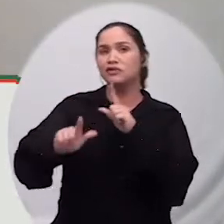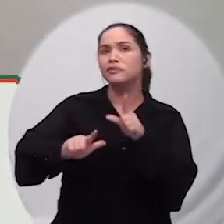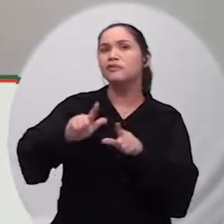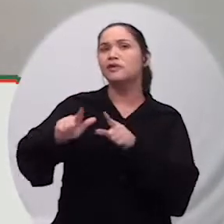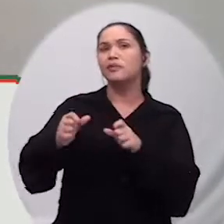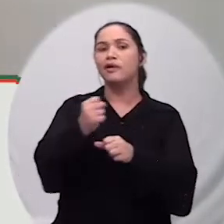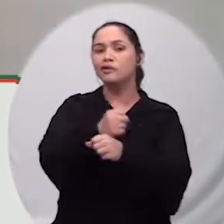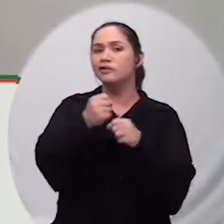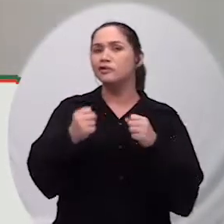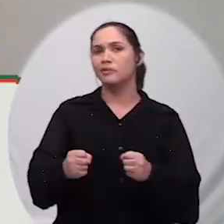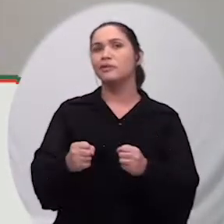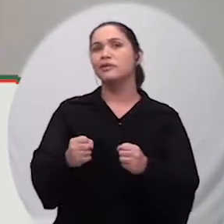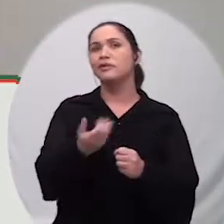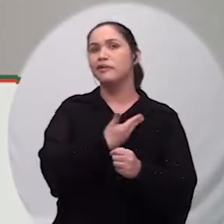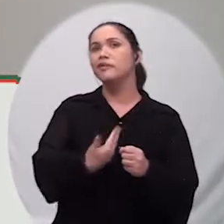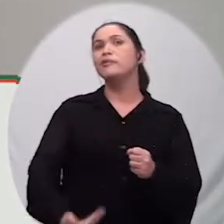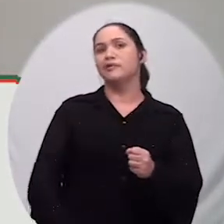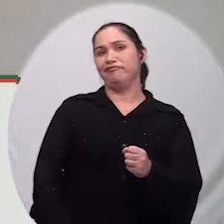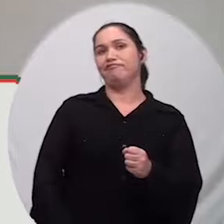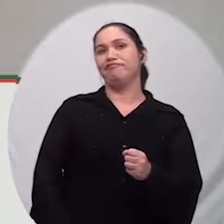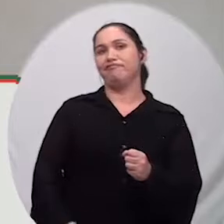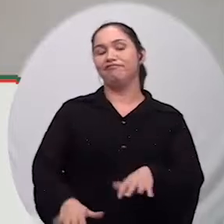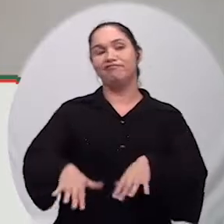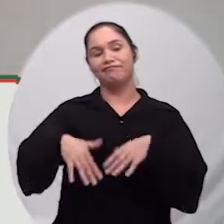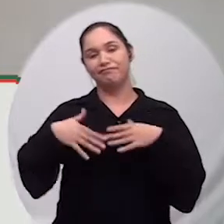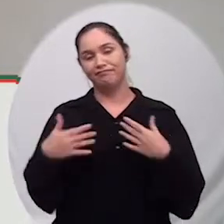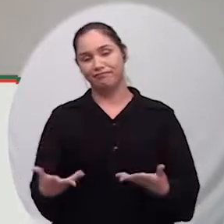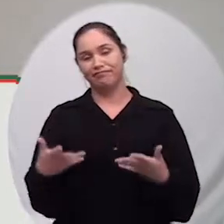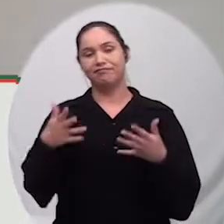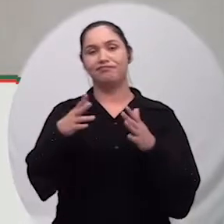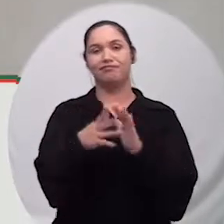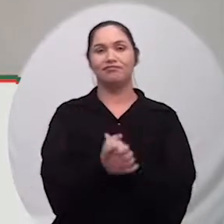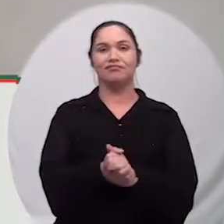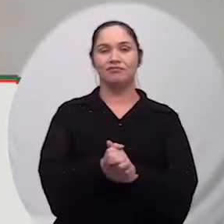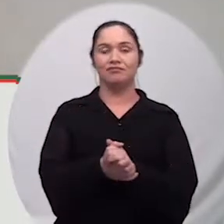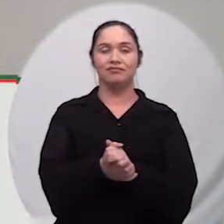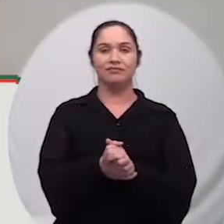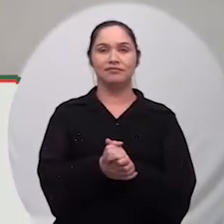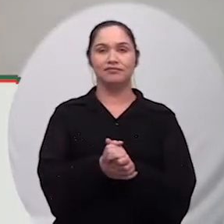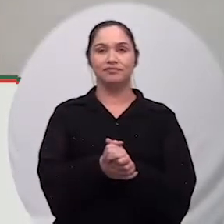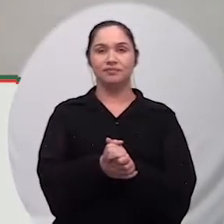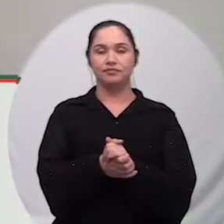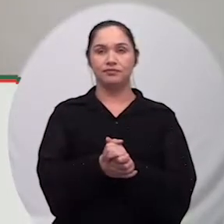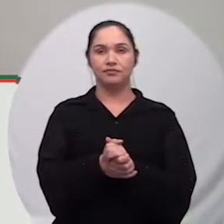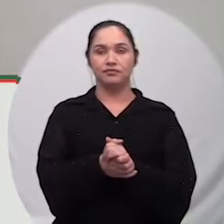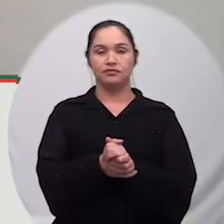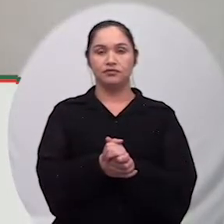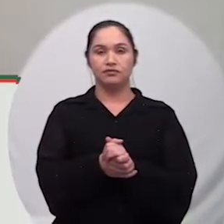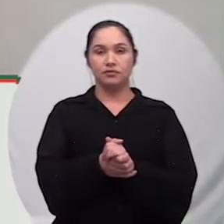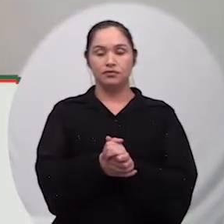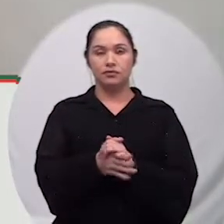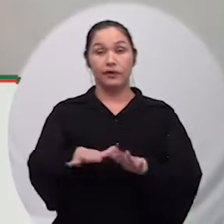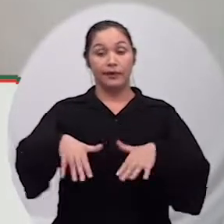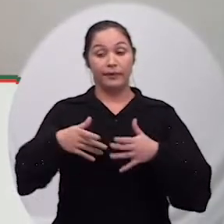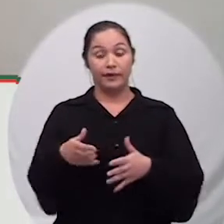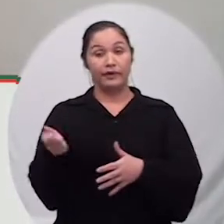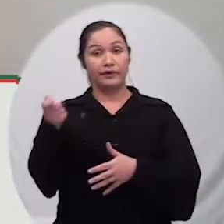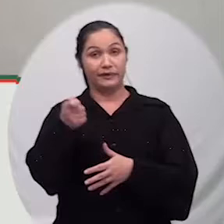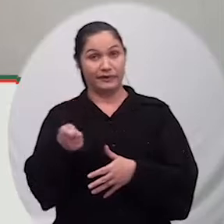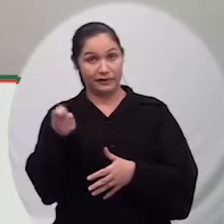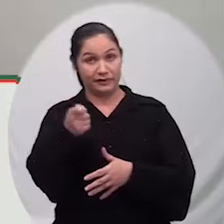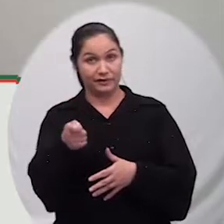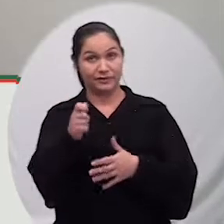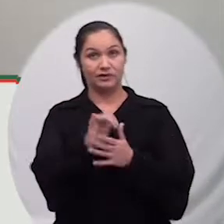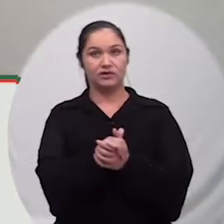tarefas e não podem, de forma alguma, ainda ser oneradas por prestar esse serviço. Quando a associação de moradores se